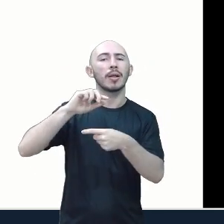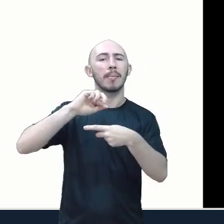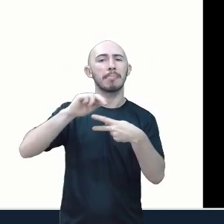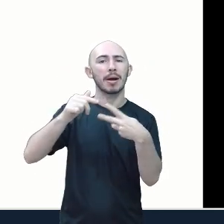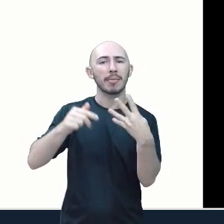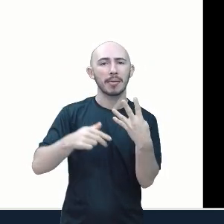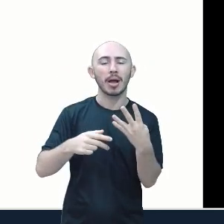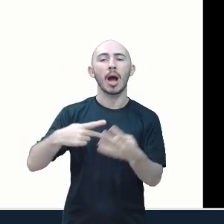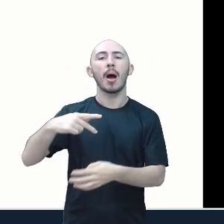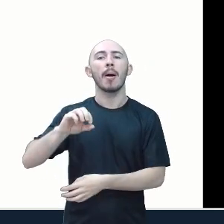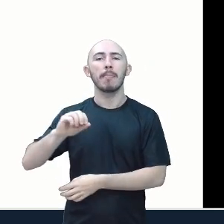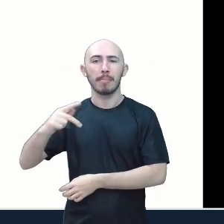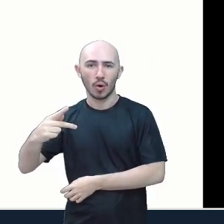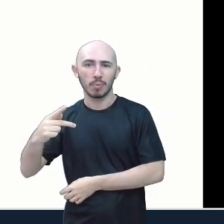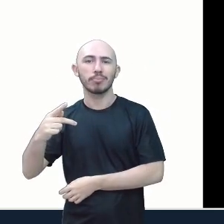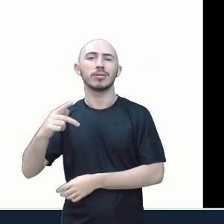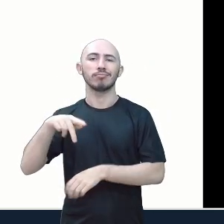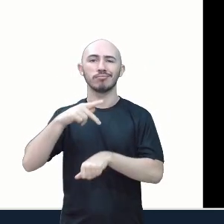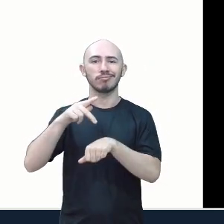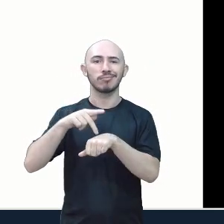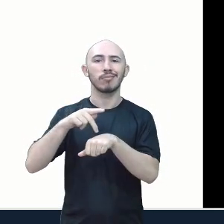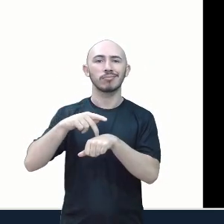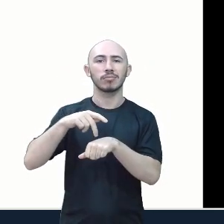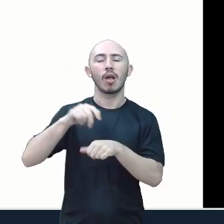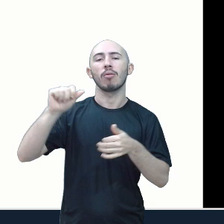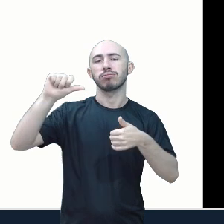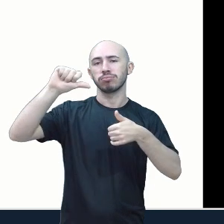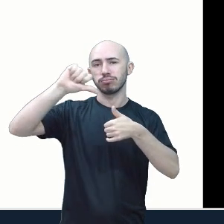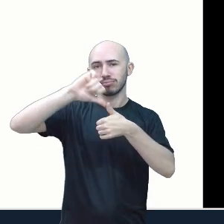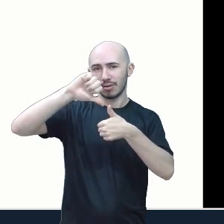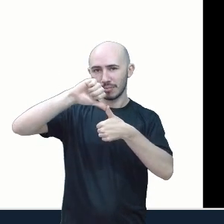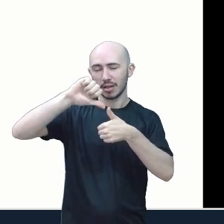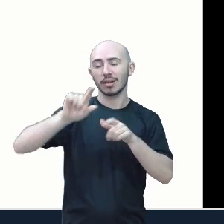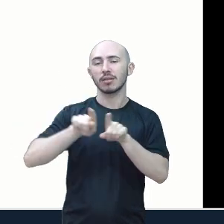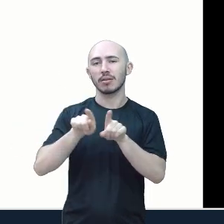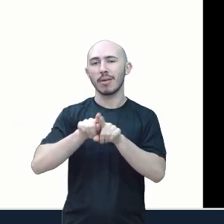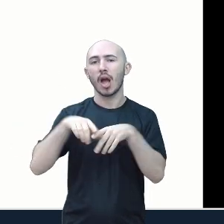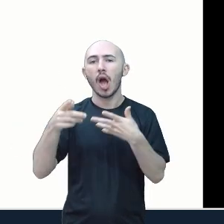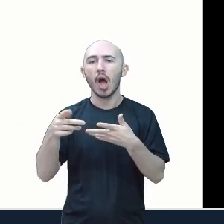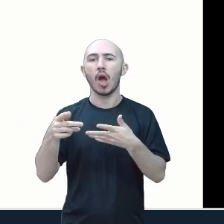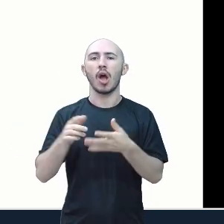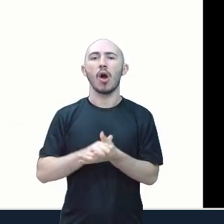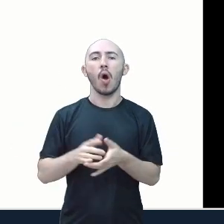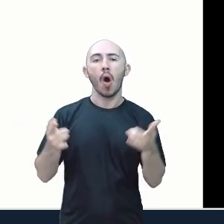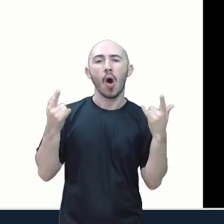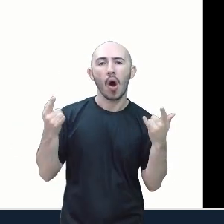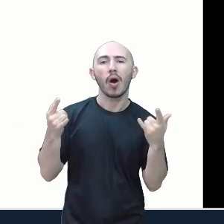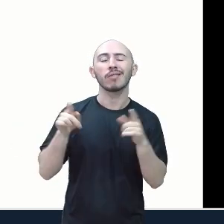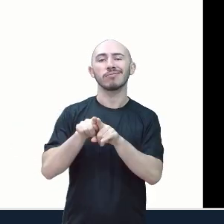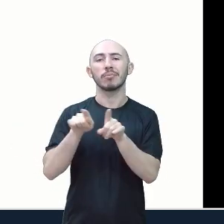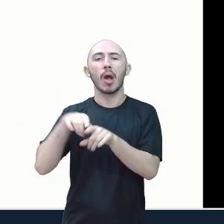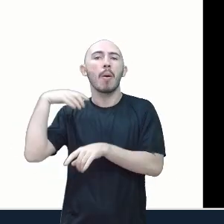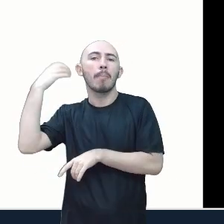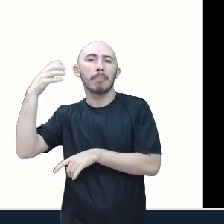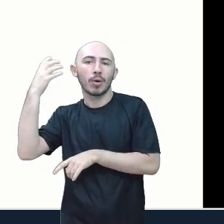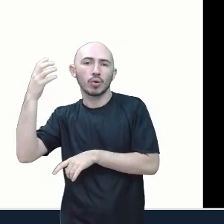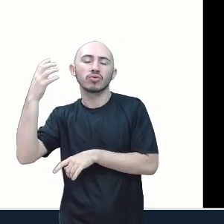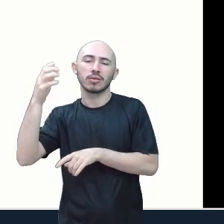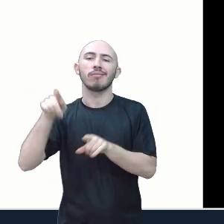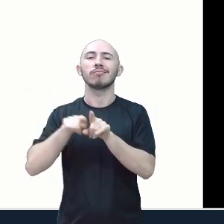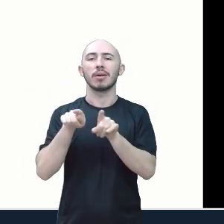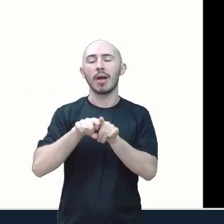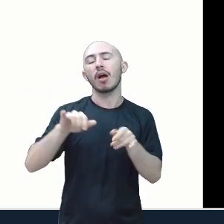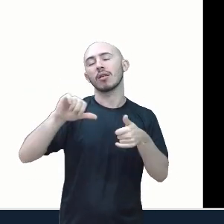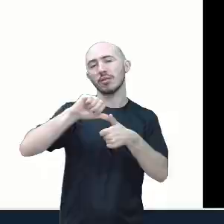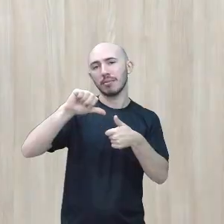o pop americano, o hip hop, o rock, músicas eletrônicas são essas as vertentes desse